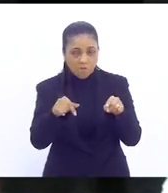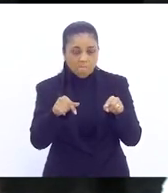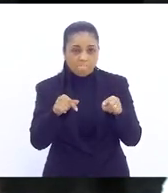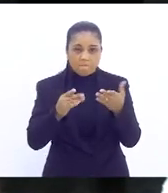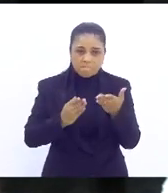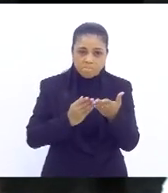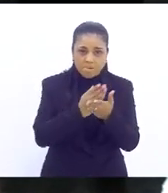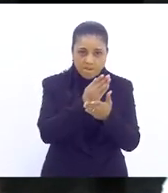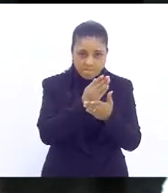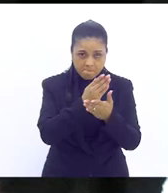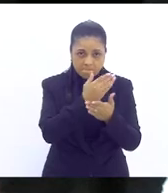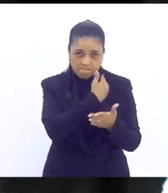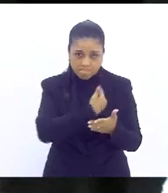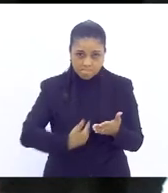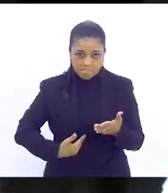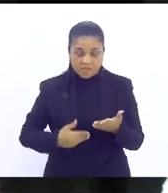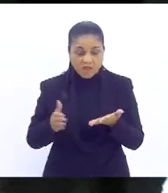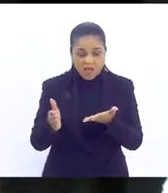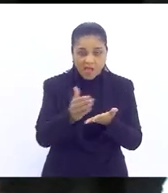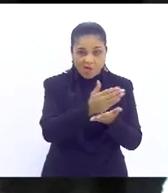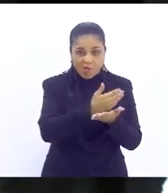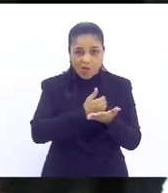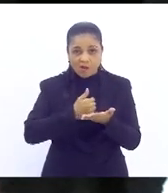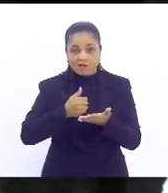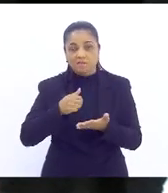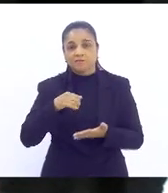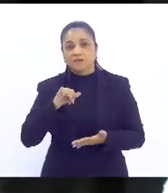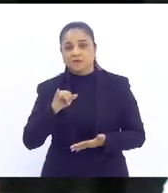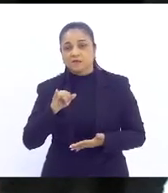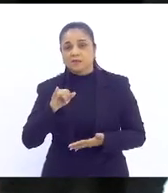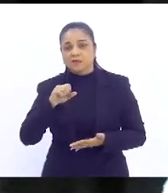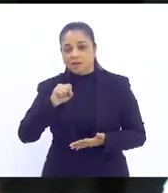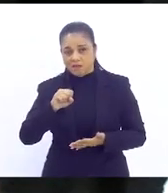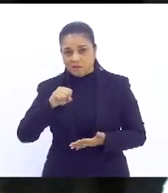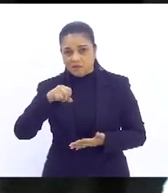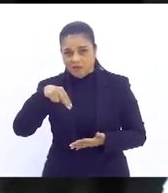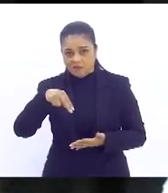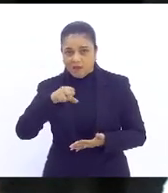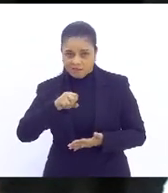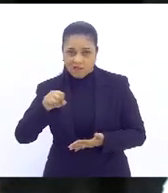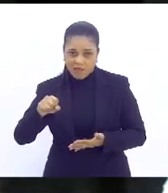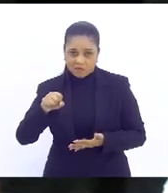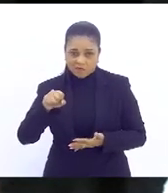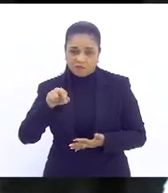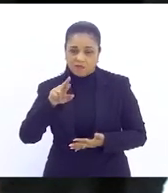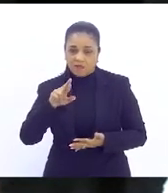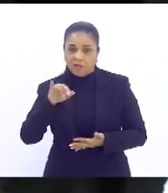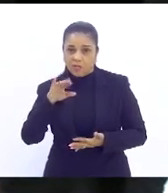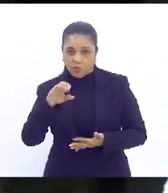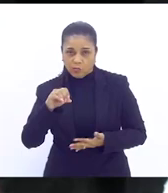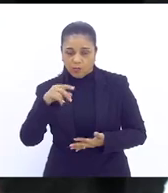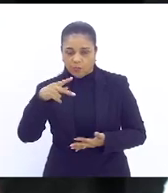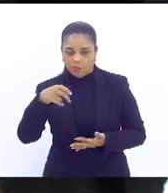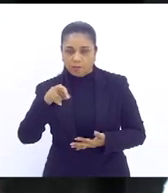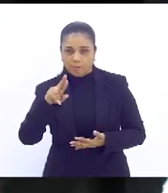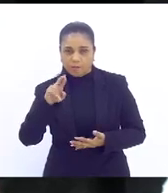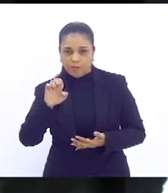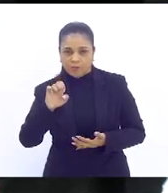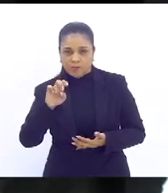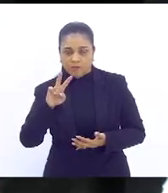ele recolhe pro Rio previdência então colabora na questão orçamentária